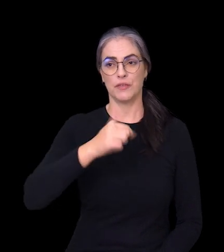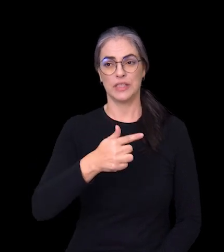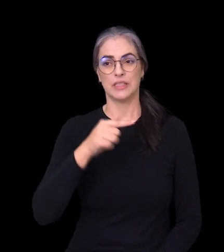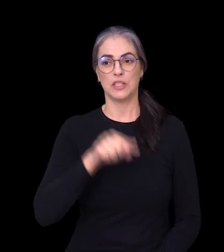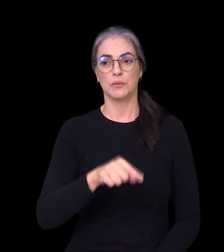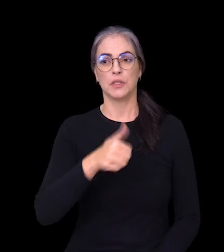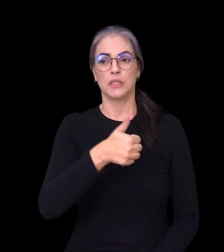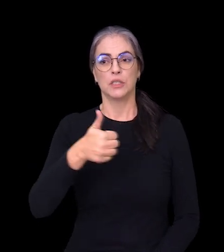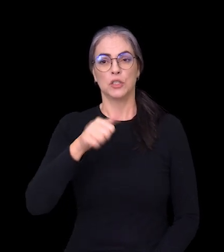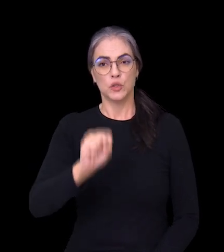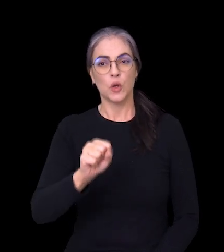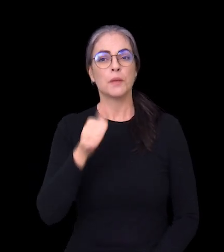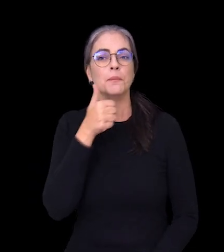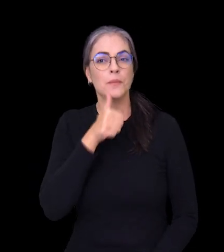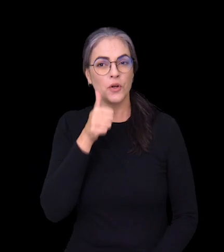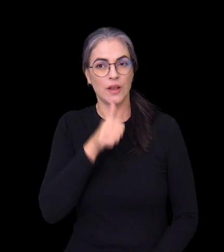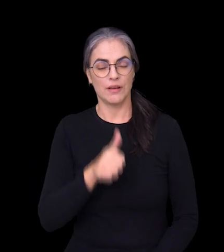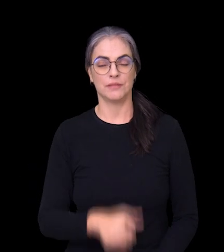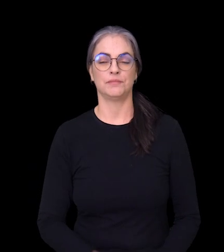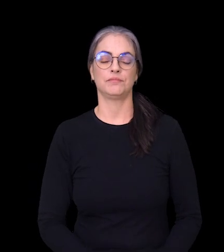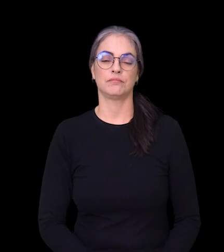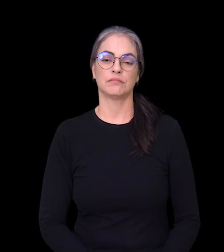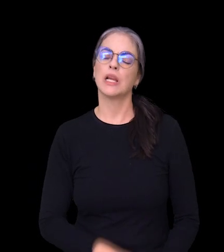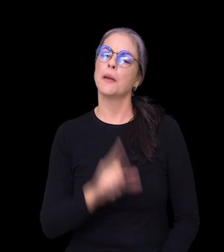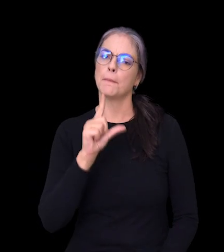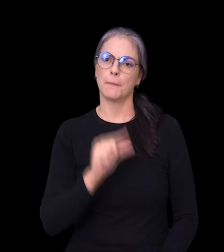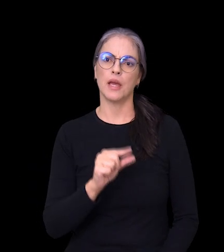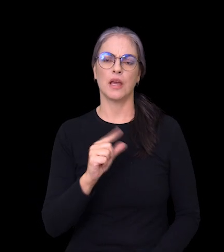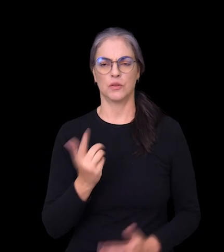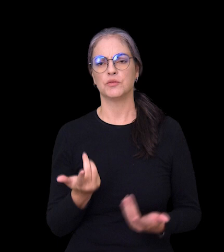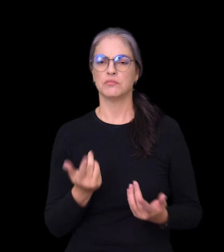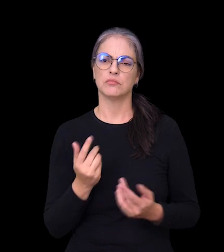14.397.118 do sexo feminino, um pouco menos da metade,